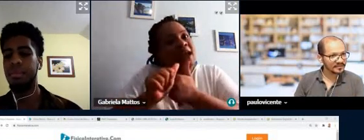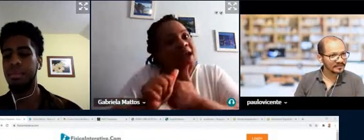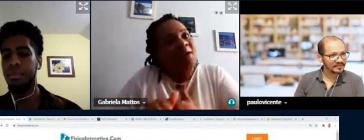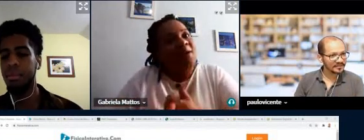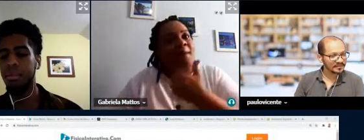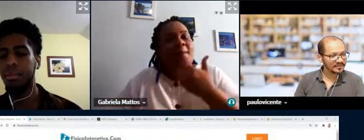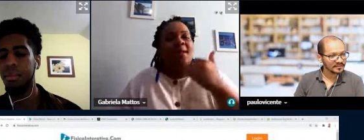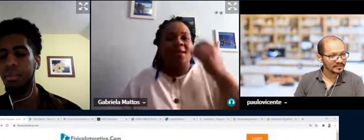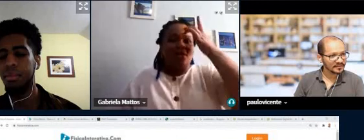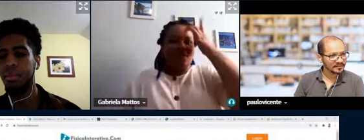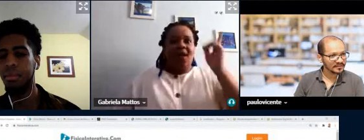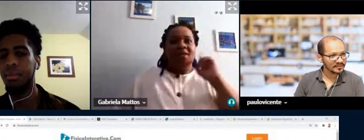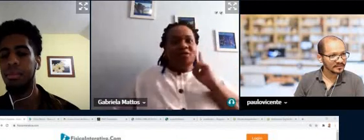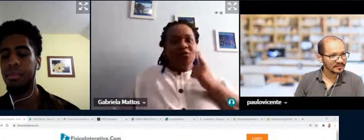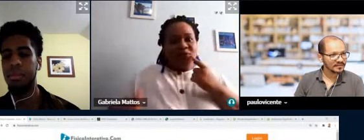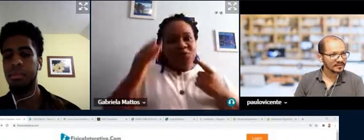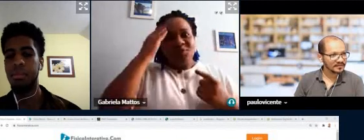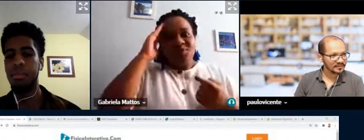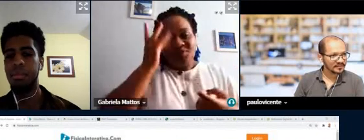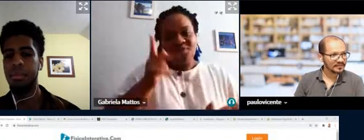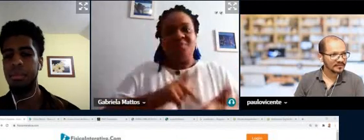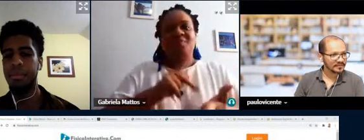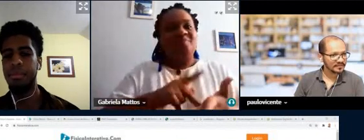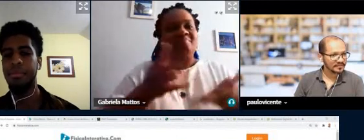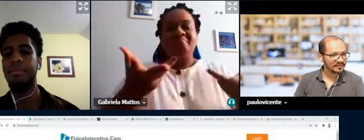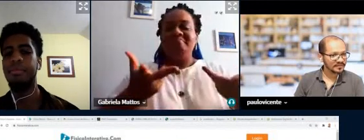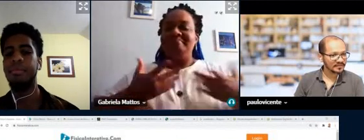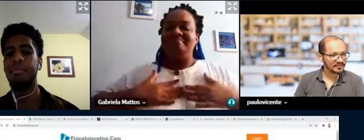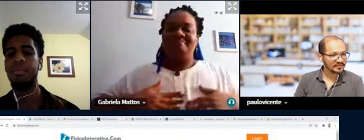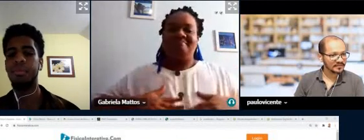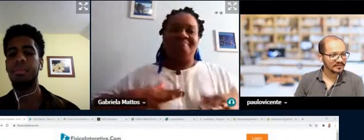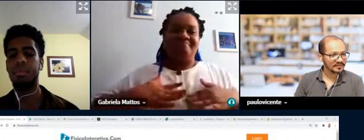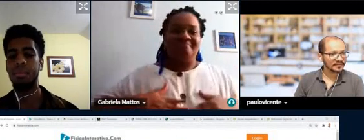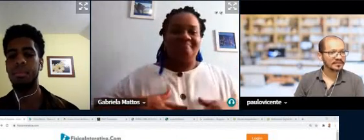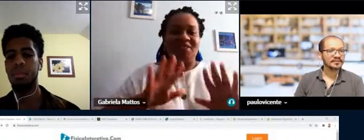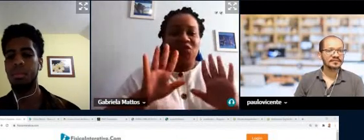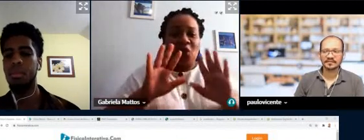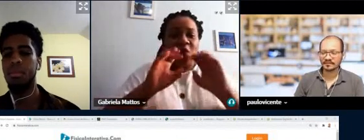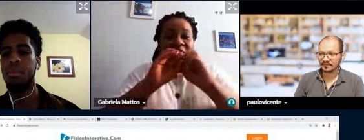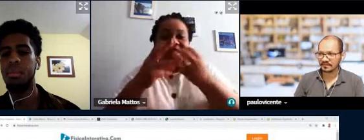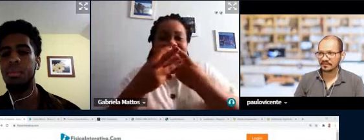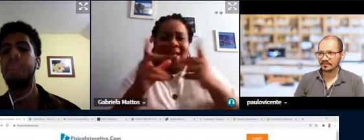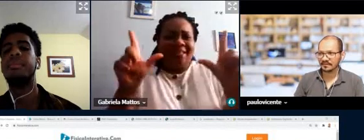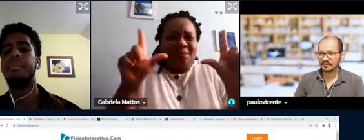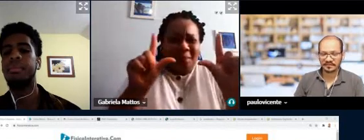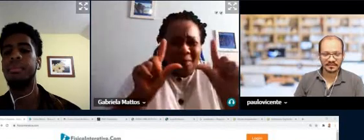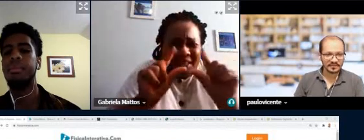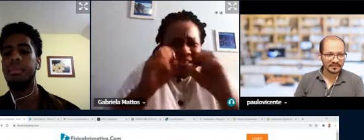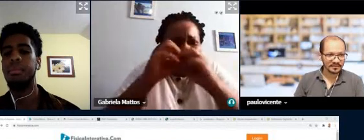compreenderem. E realmente o senhor foi bem tranquilo. Só os slides que ficaram pequenos, Aí eu não sei se os próprios alunos